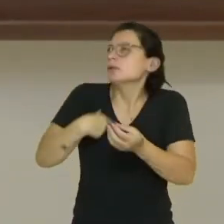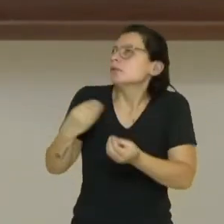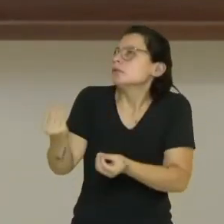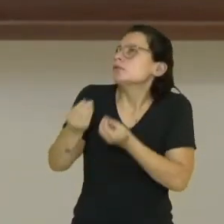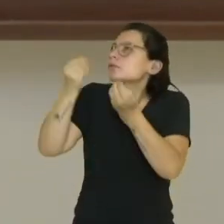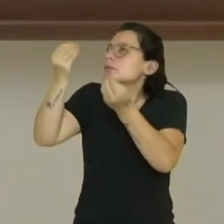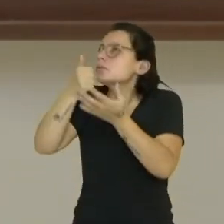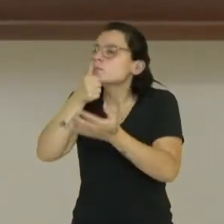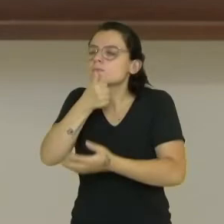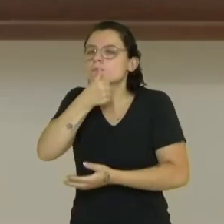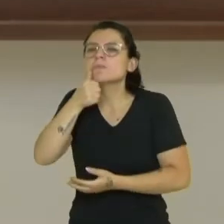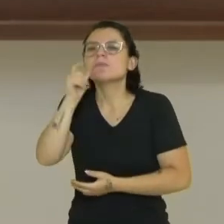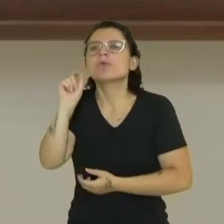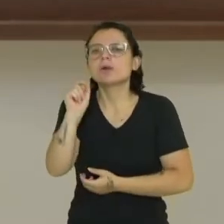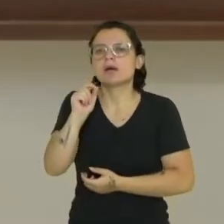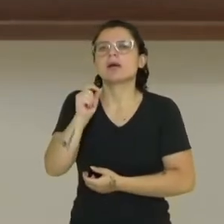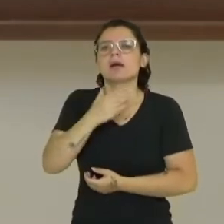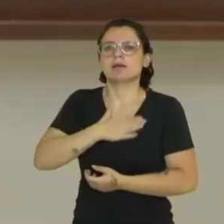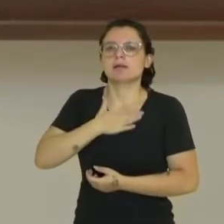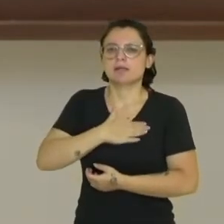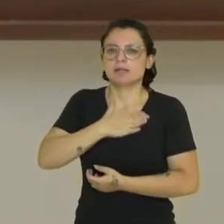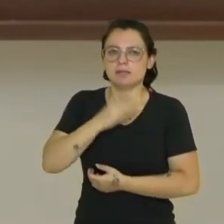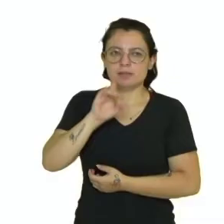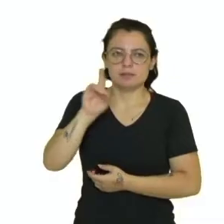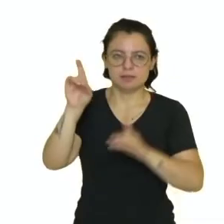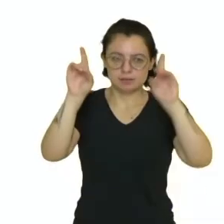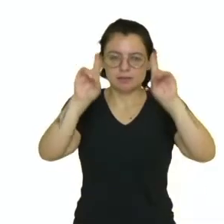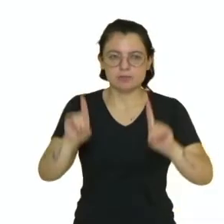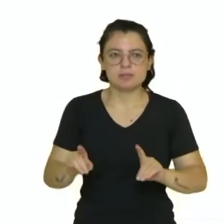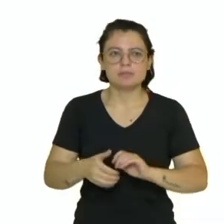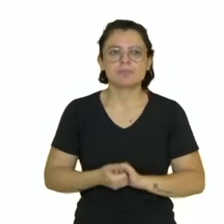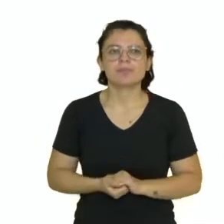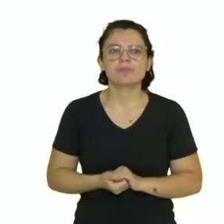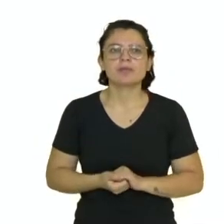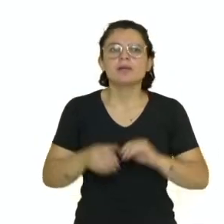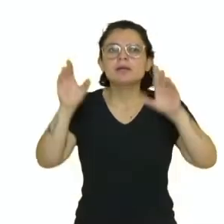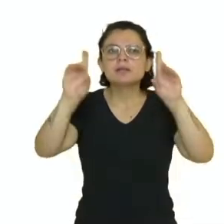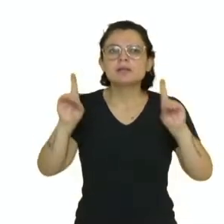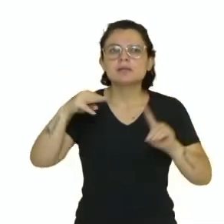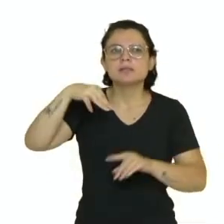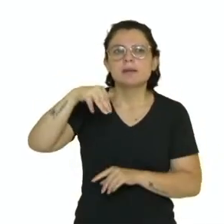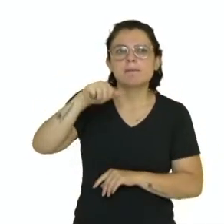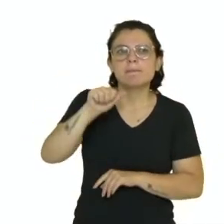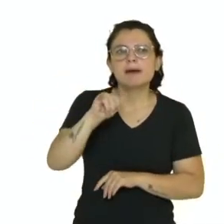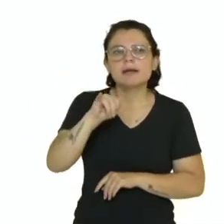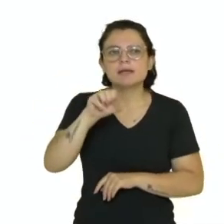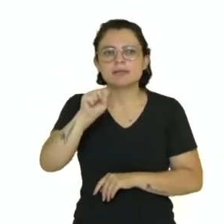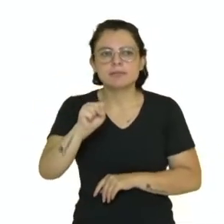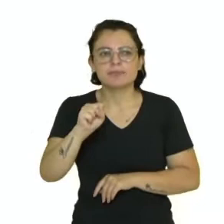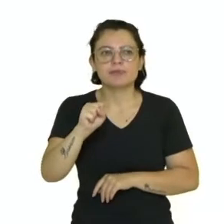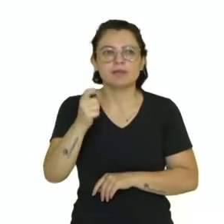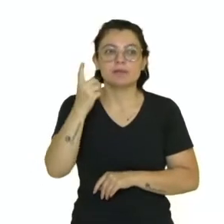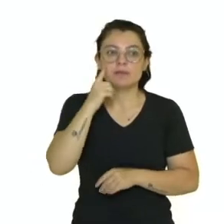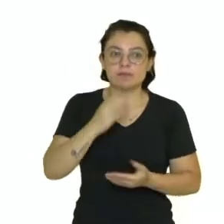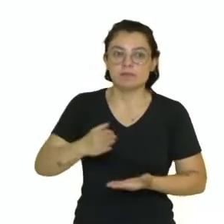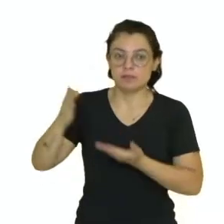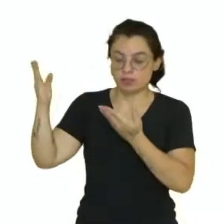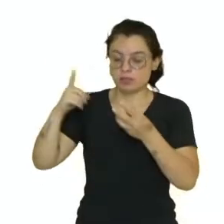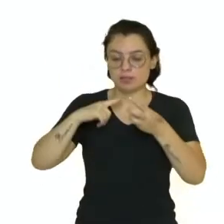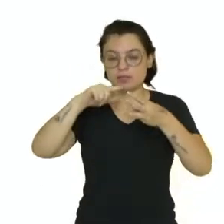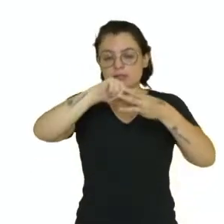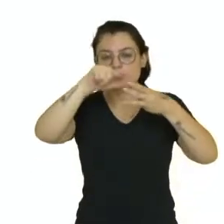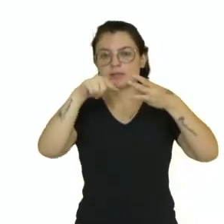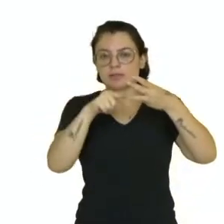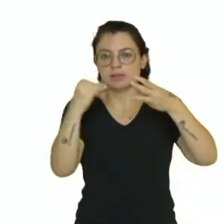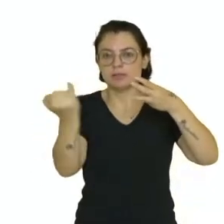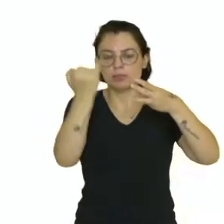humano agradava aos deuses, tá? Os deuses maias. Então veja aqui, ó, nós temos 3